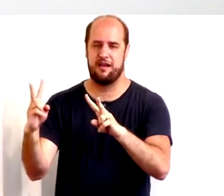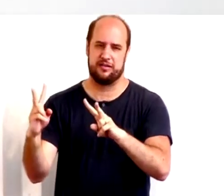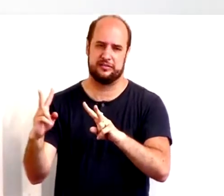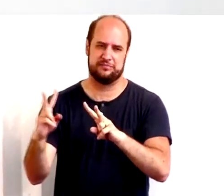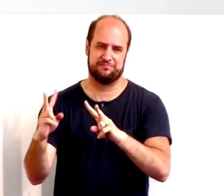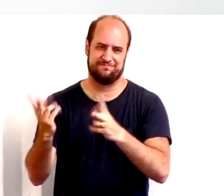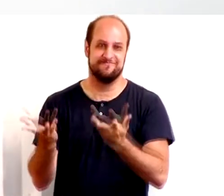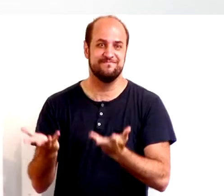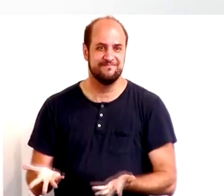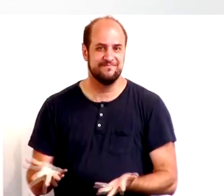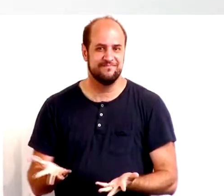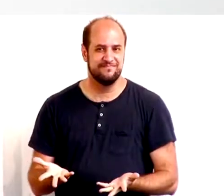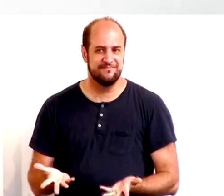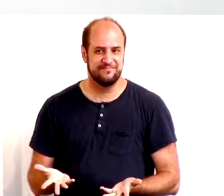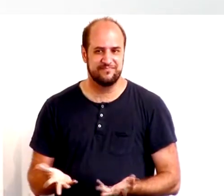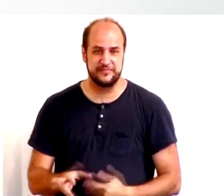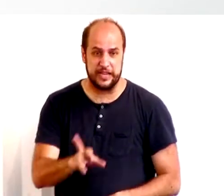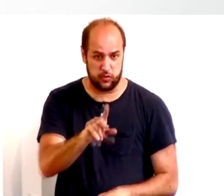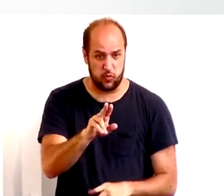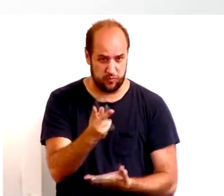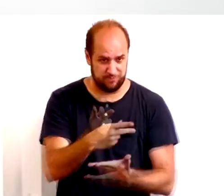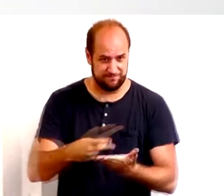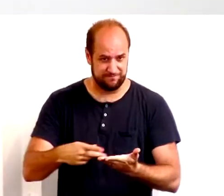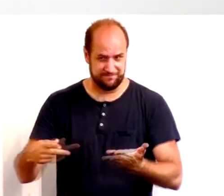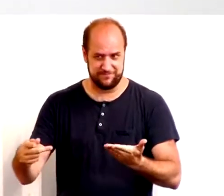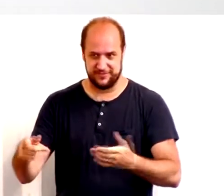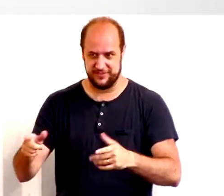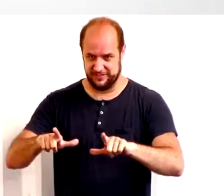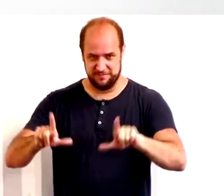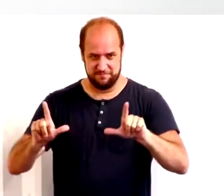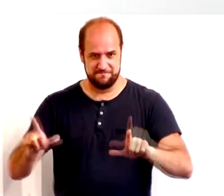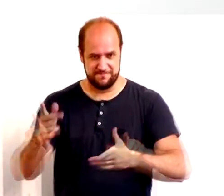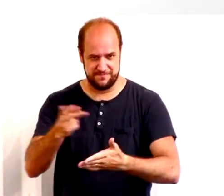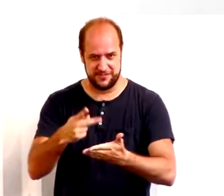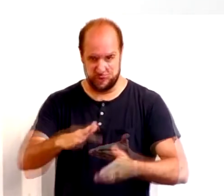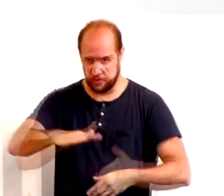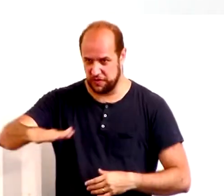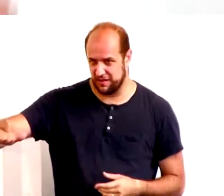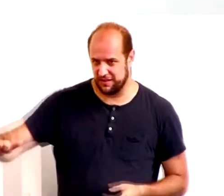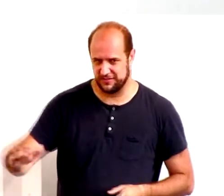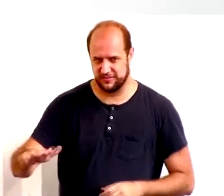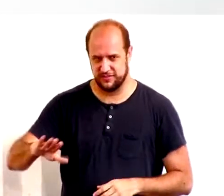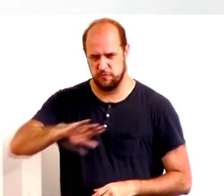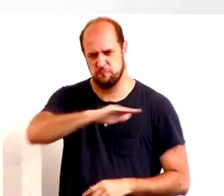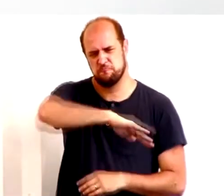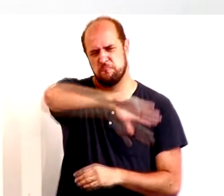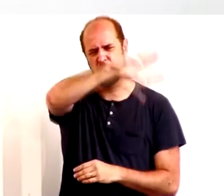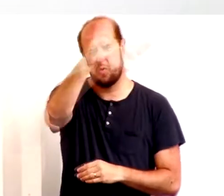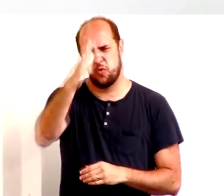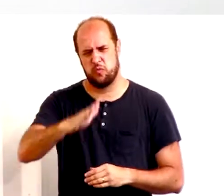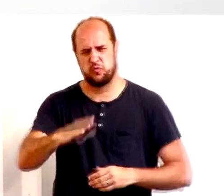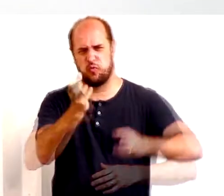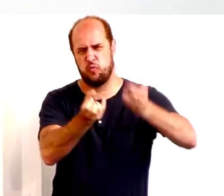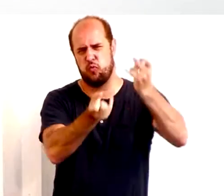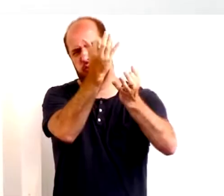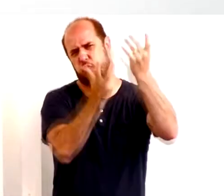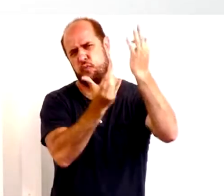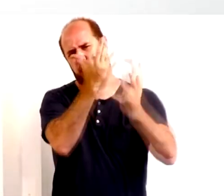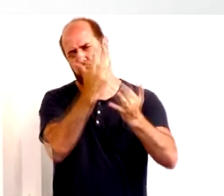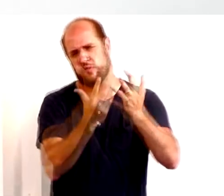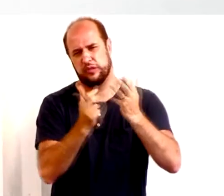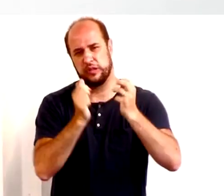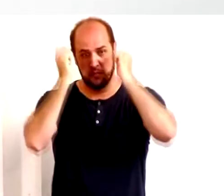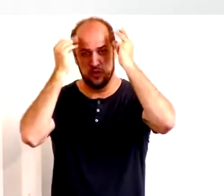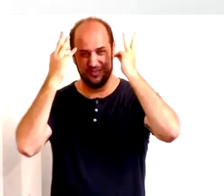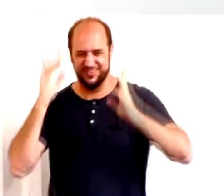Como aquele povo que as crianças estão desenhando lá na planície. O monte fumegava. E então quando Moisés se